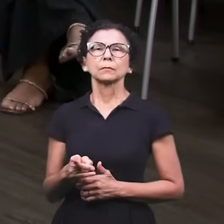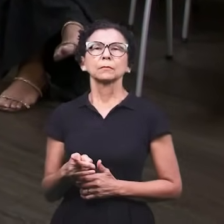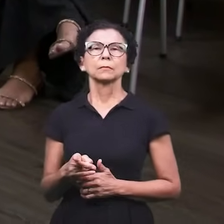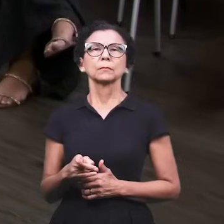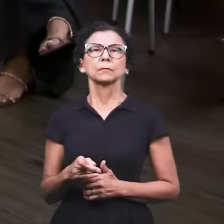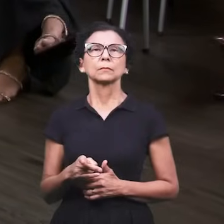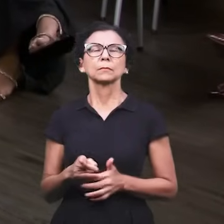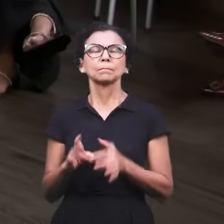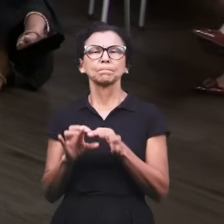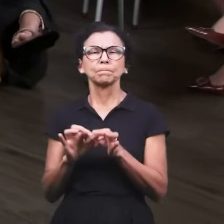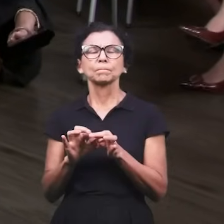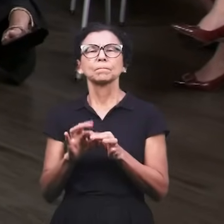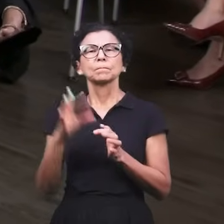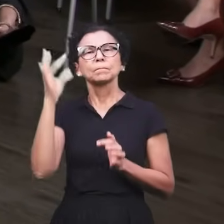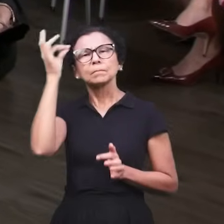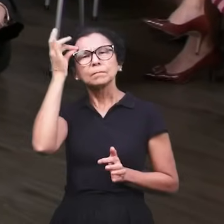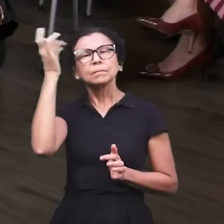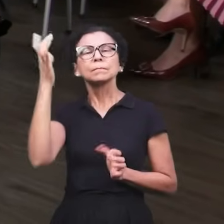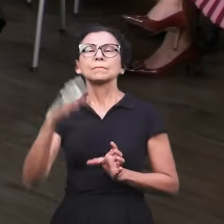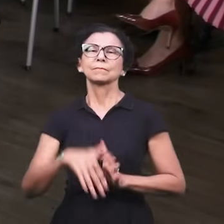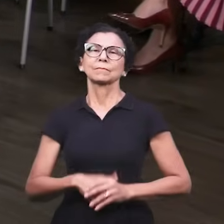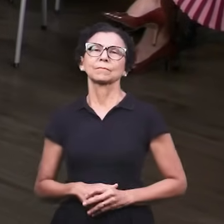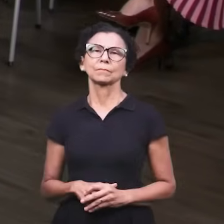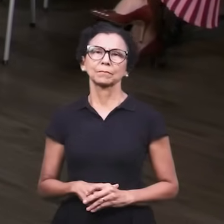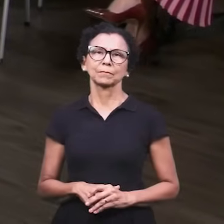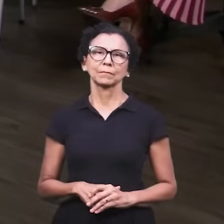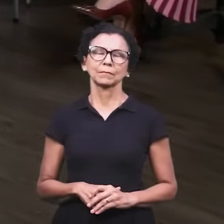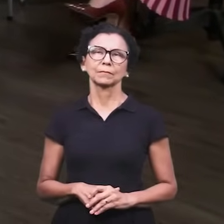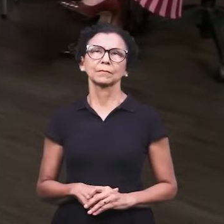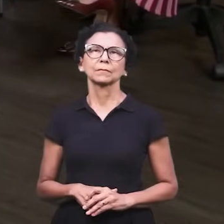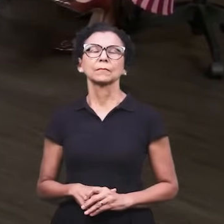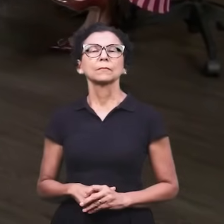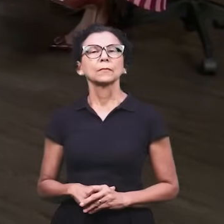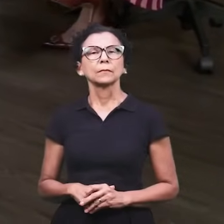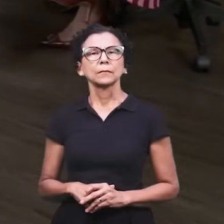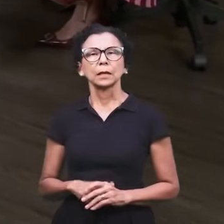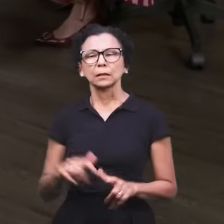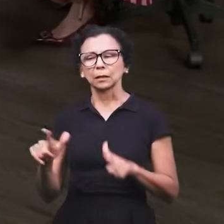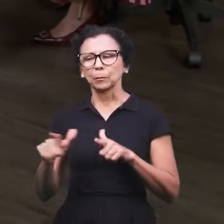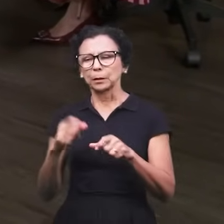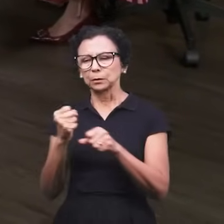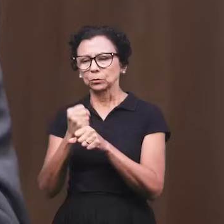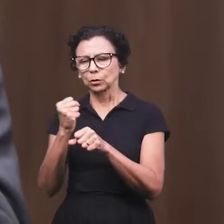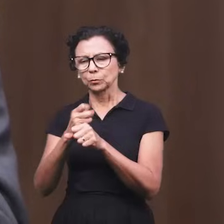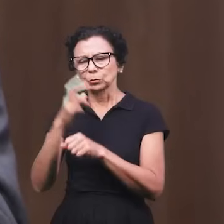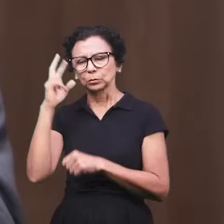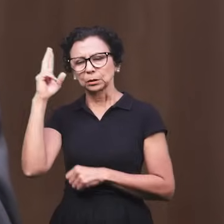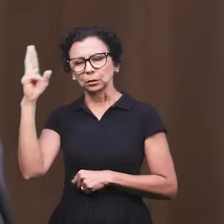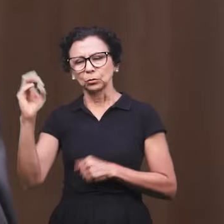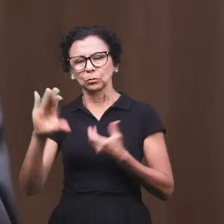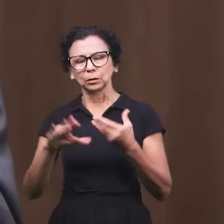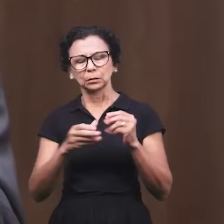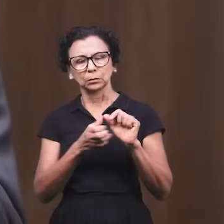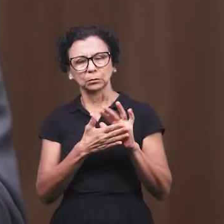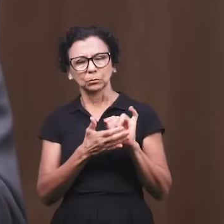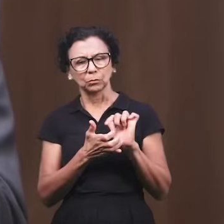Não é fazendo força, não. É vivendo a obra. É cantando louvores, é ouvindo louvores.